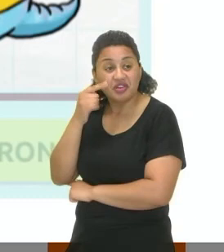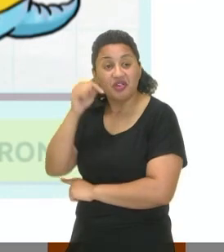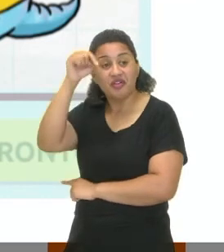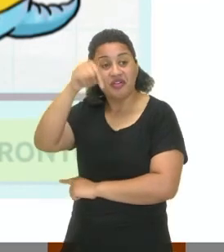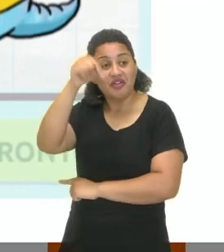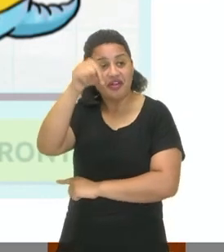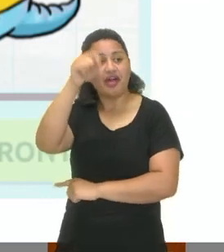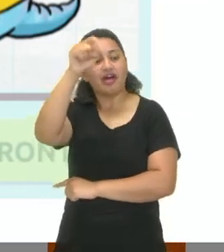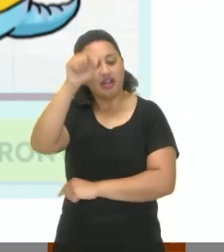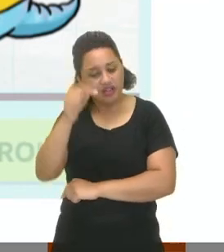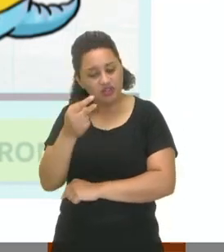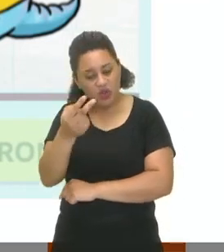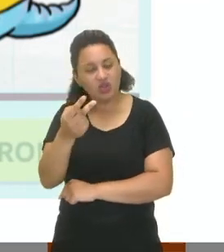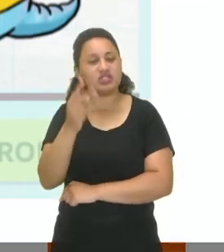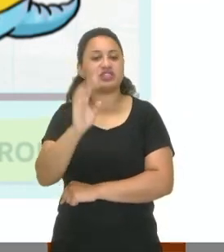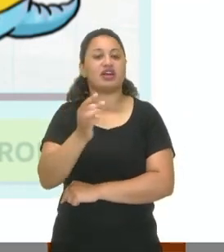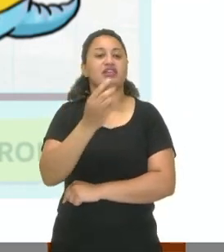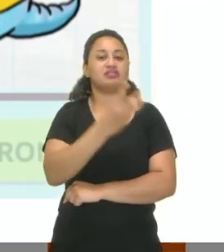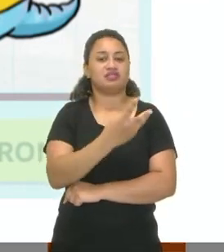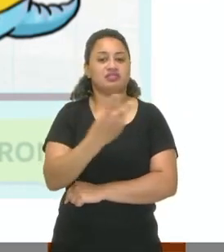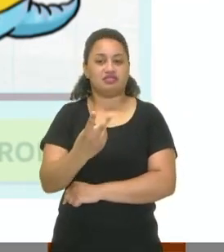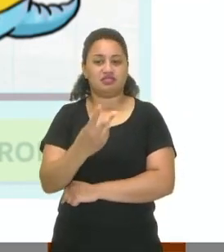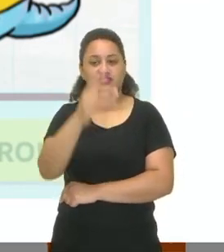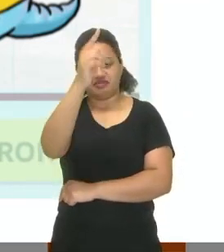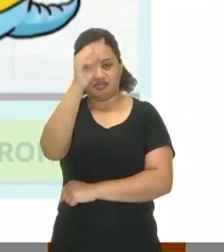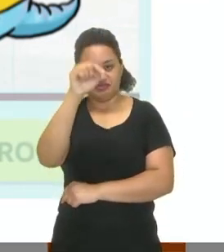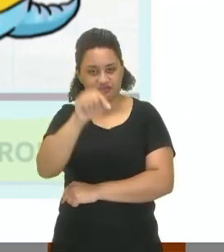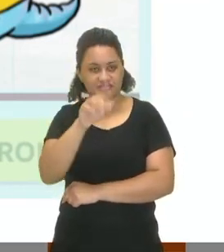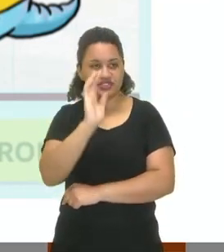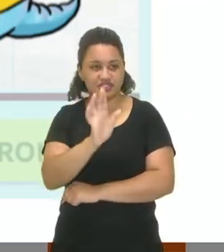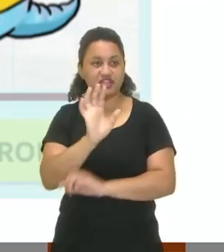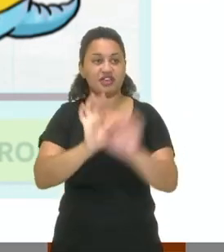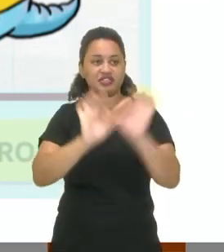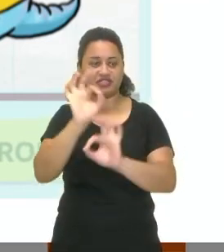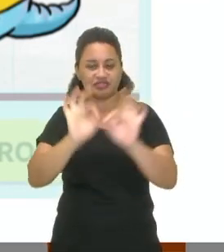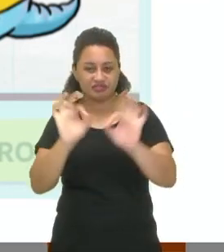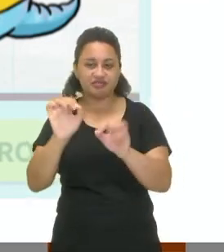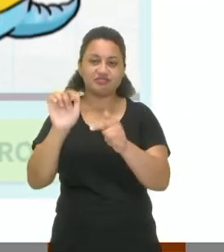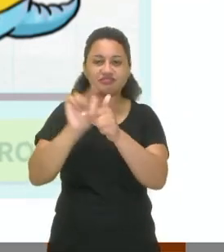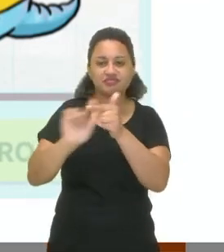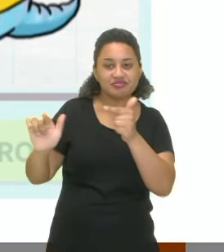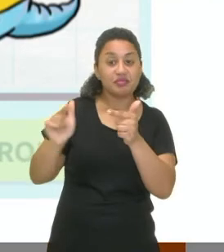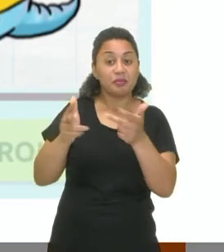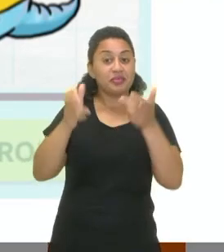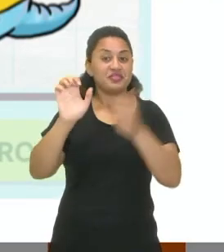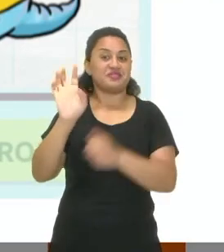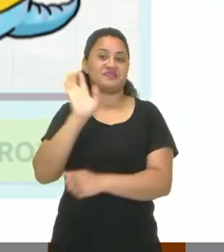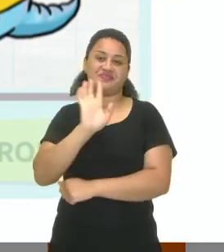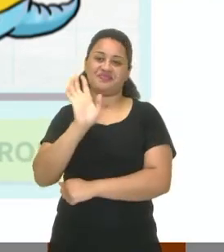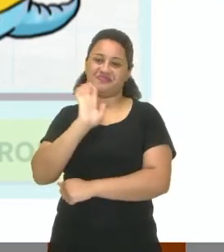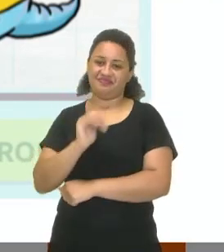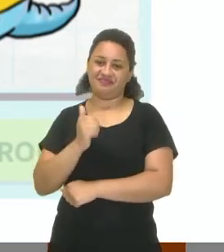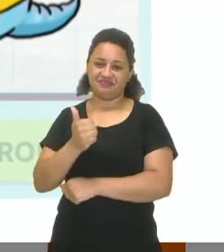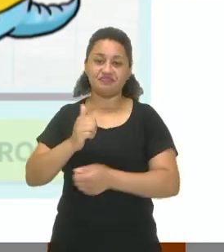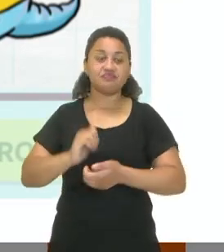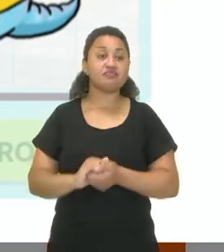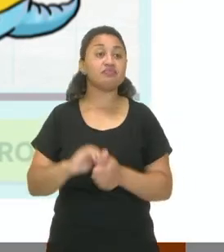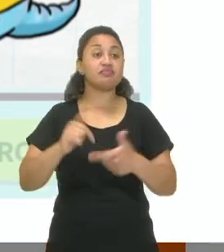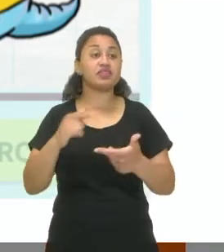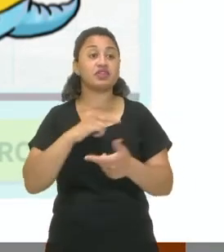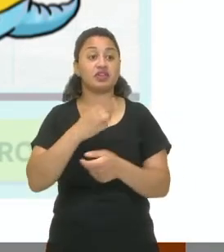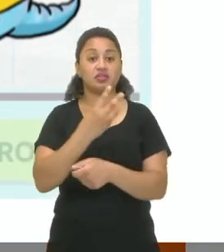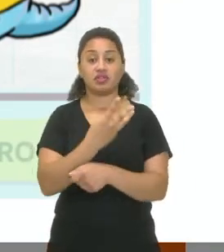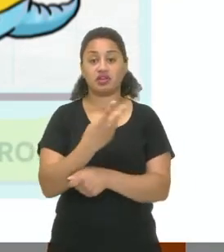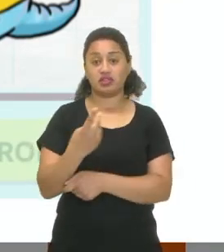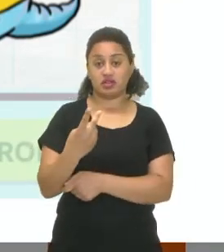na setinha e vai te ajudando nesse processo de organizar a divisão. Olha que bacana, né? E agora, eu tenho 32,